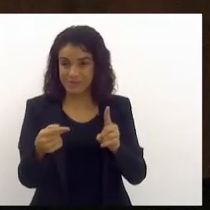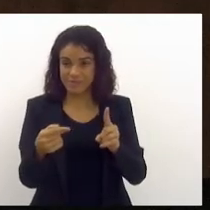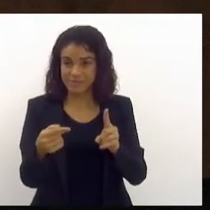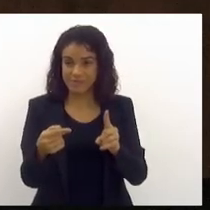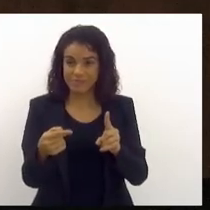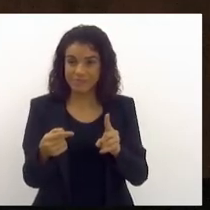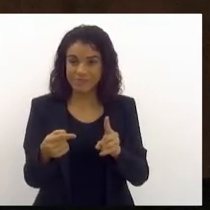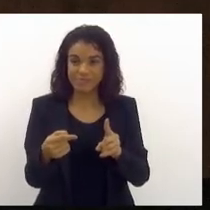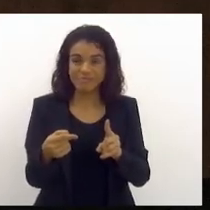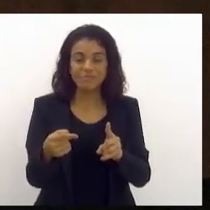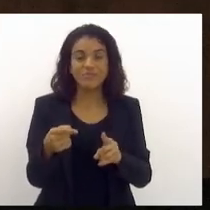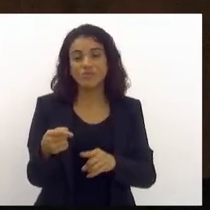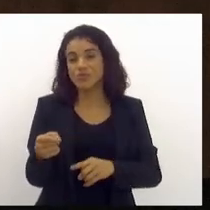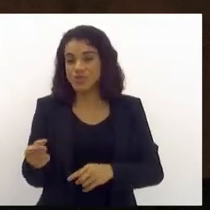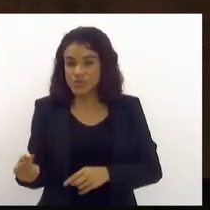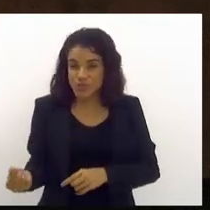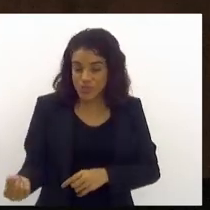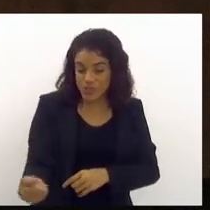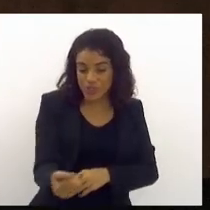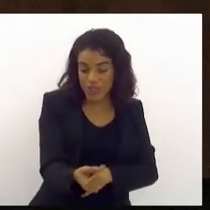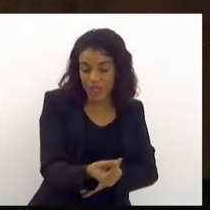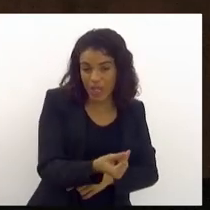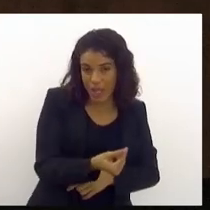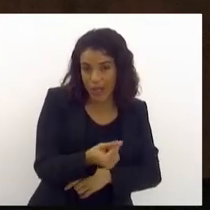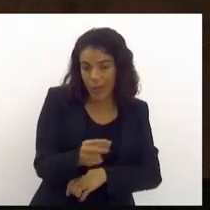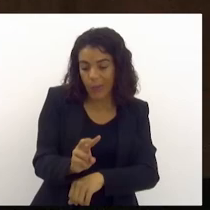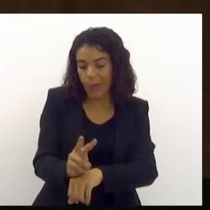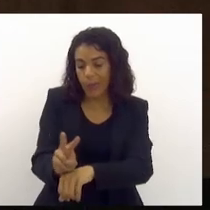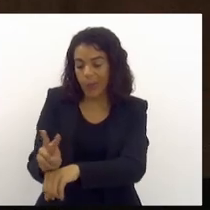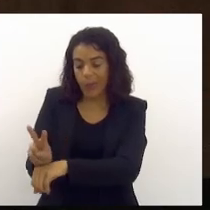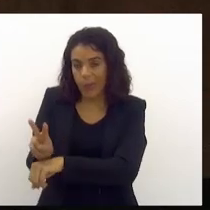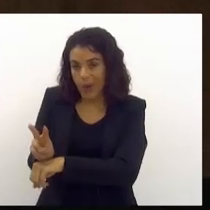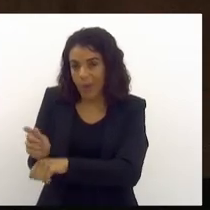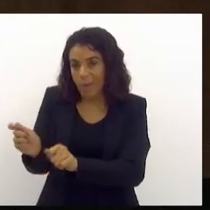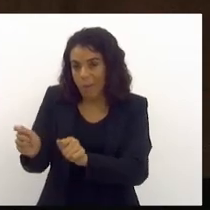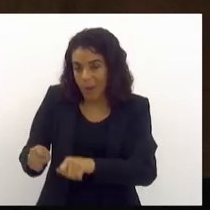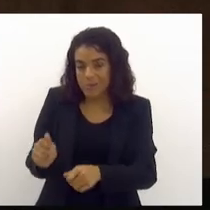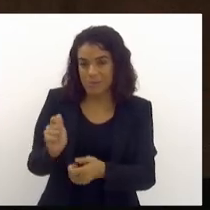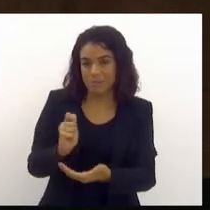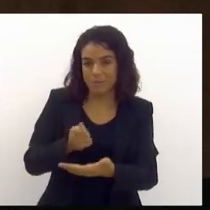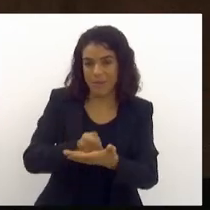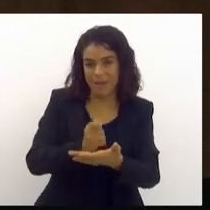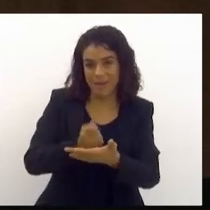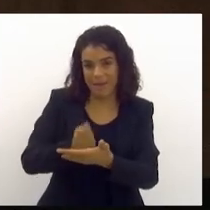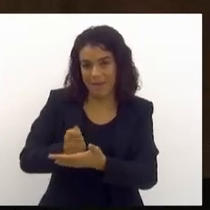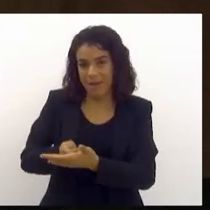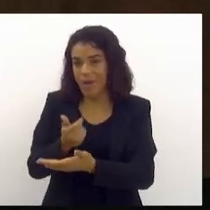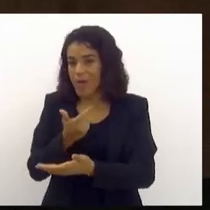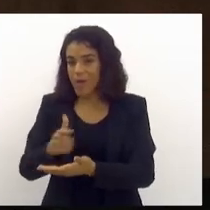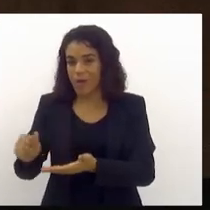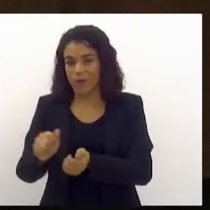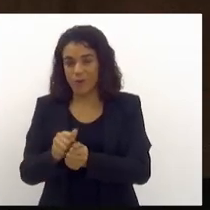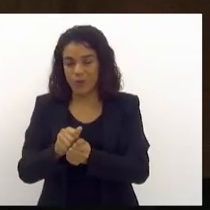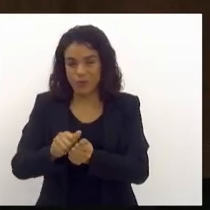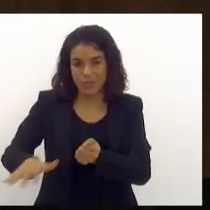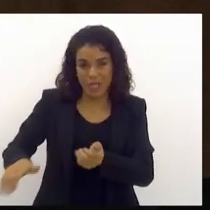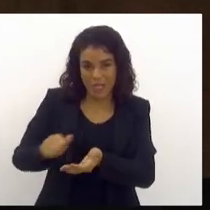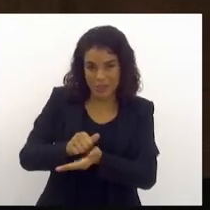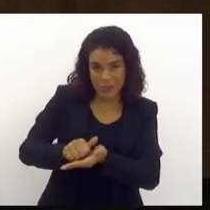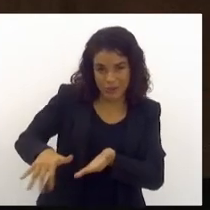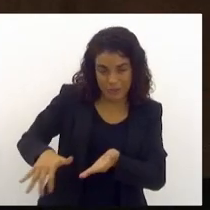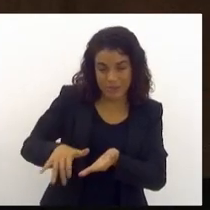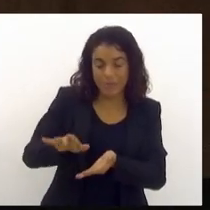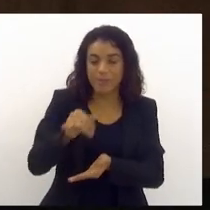das sobras não gastas dos fundos e possam pagar outras despesas. Para o Estado, em